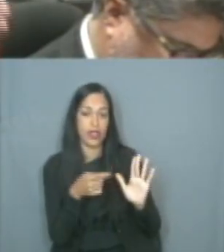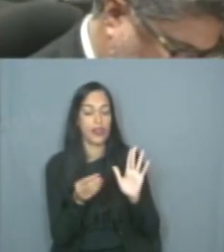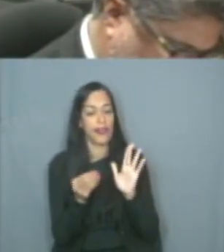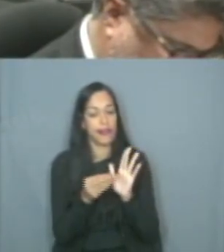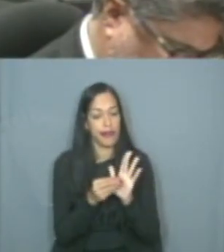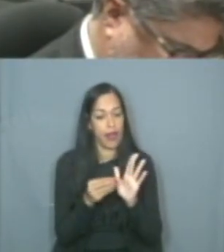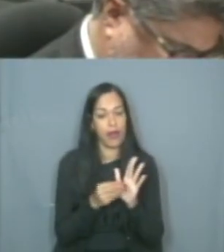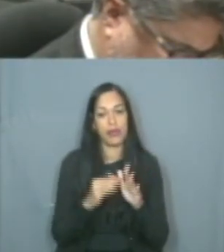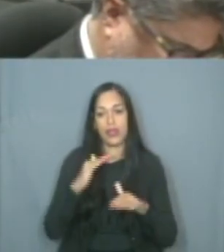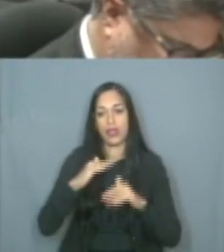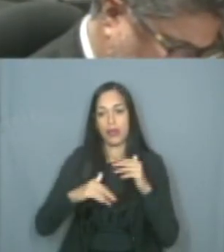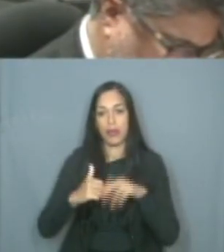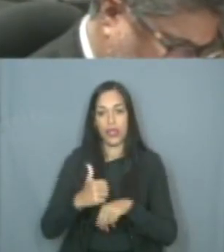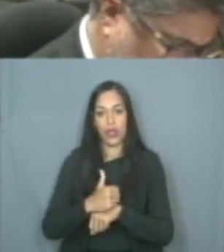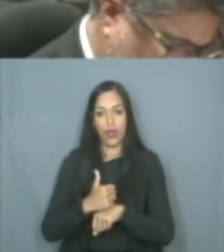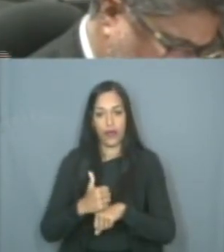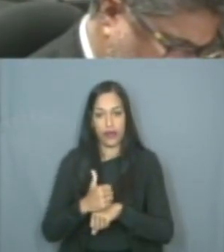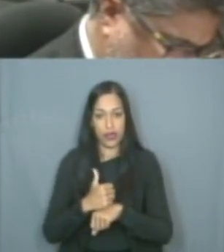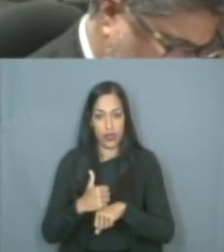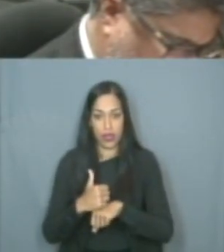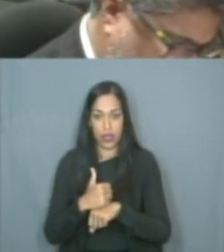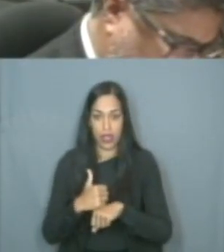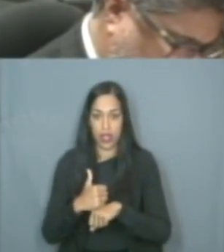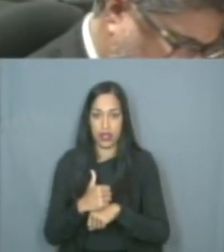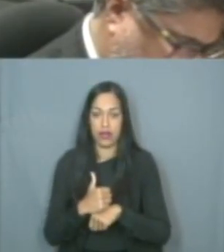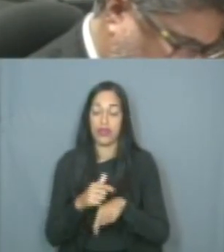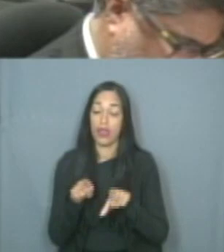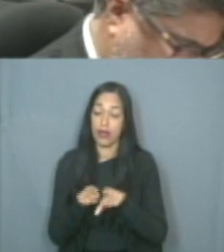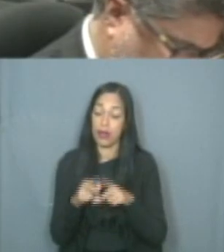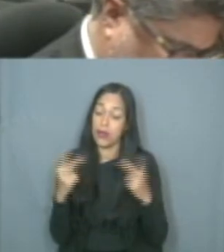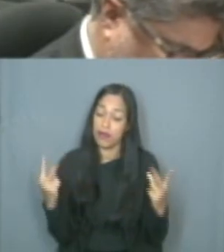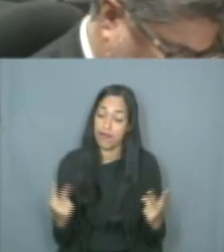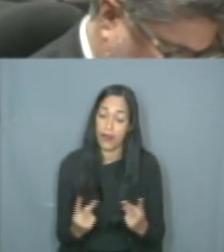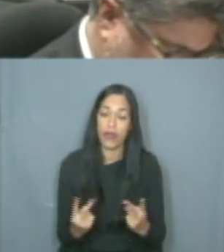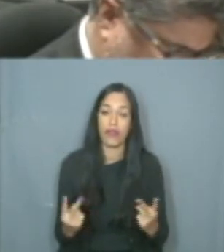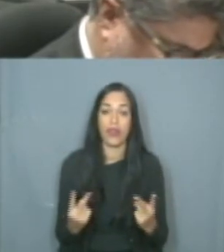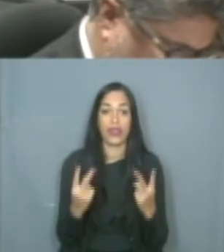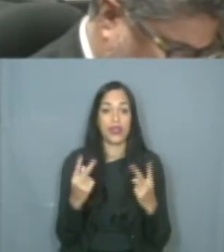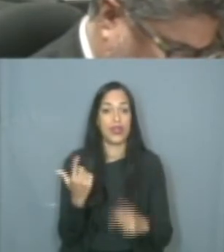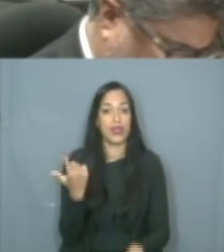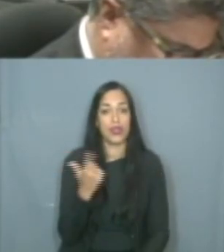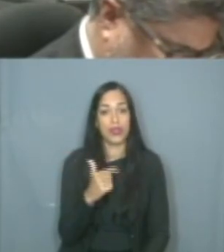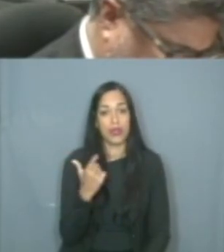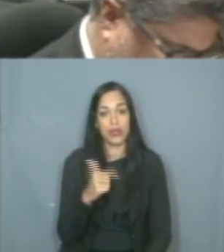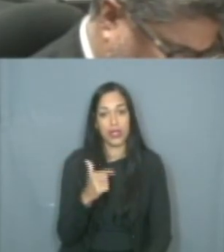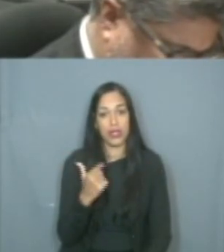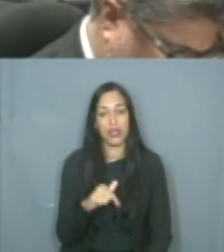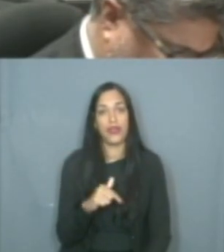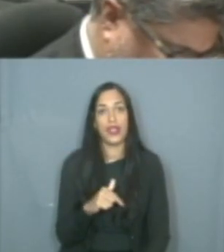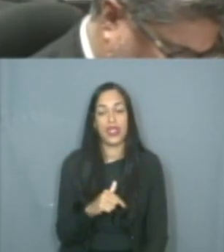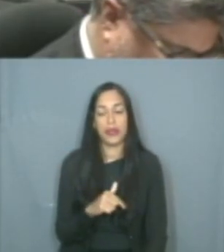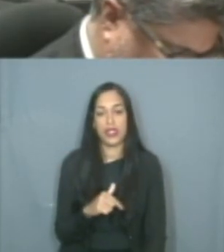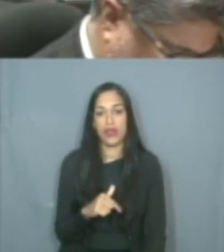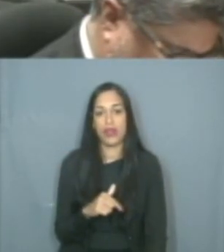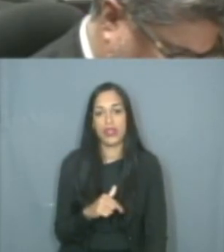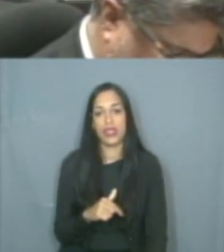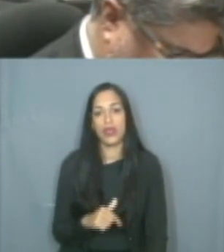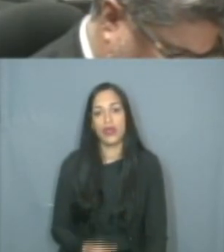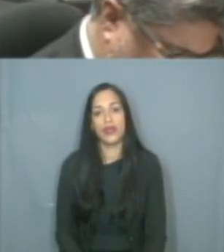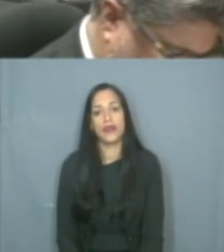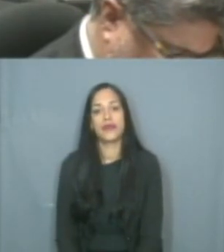de profissionais, sem falar na valorização que simplesmente não existe por parte